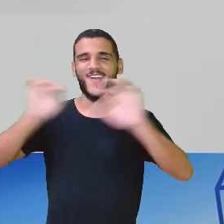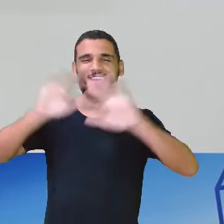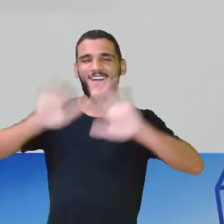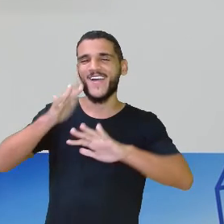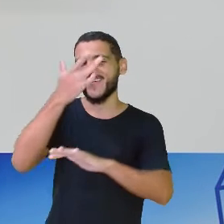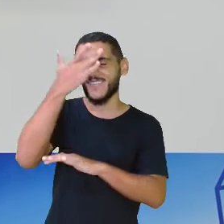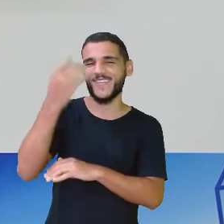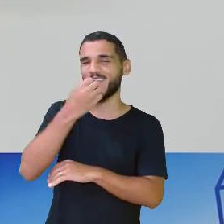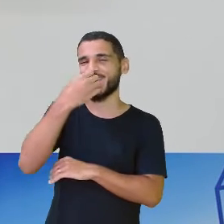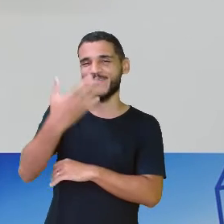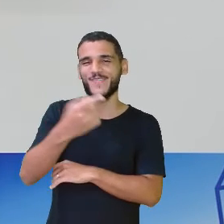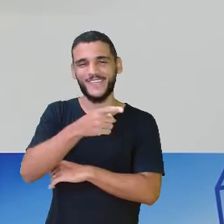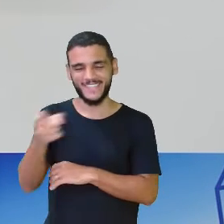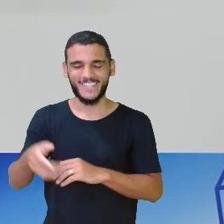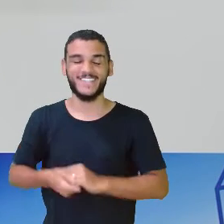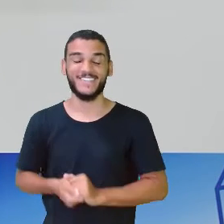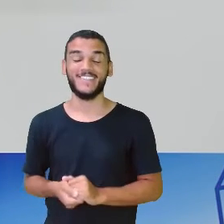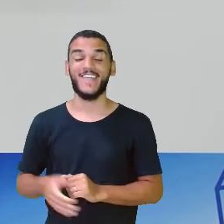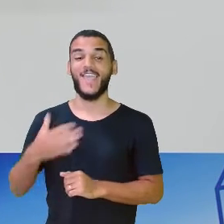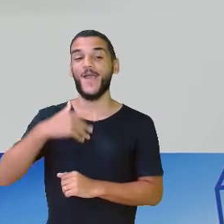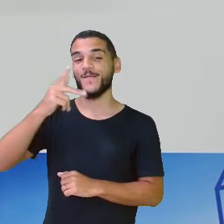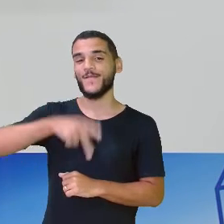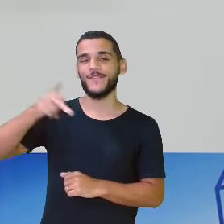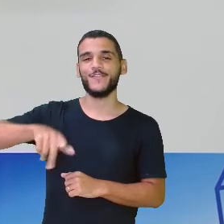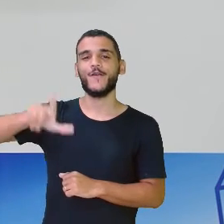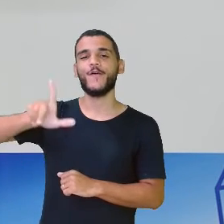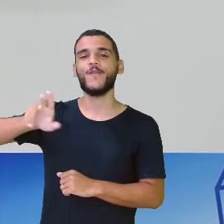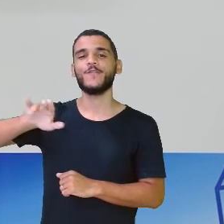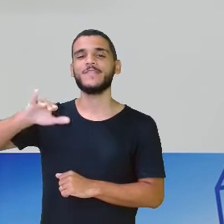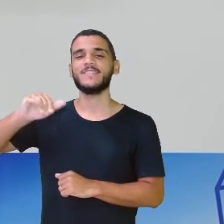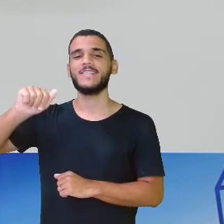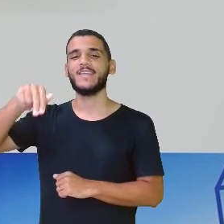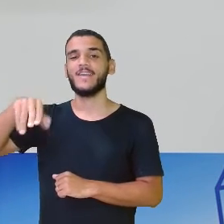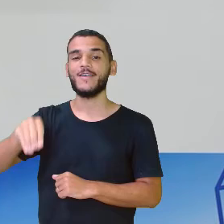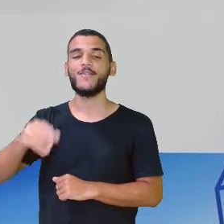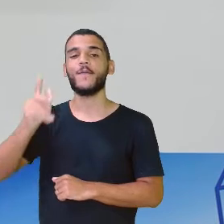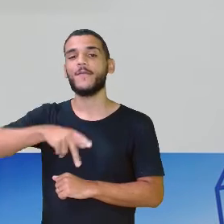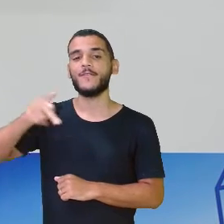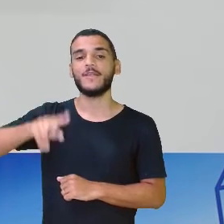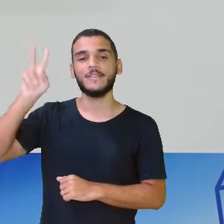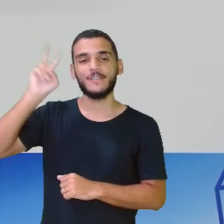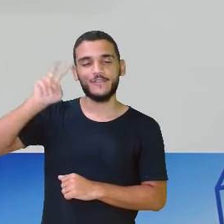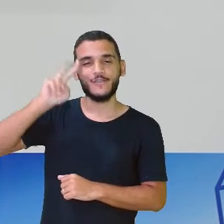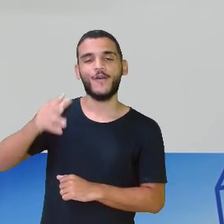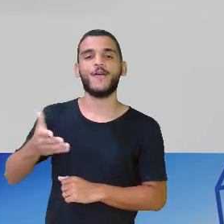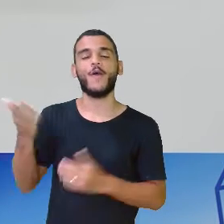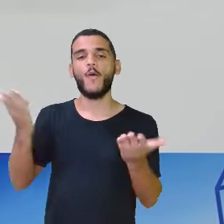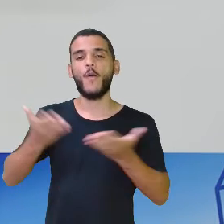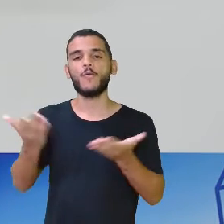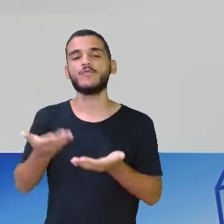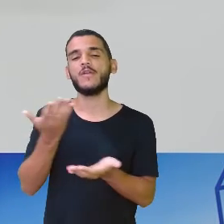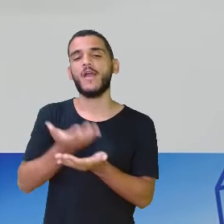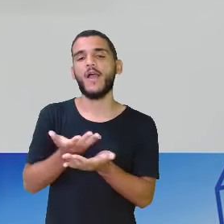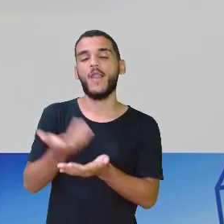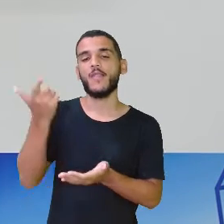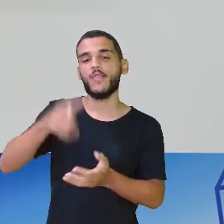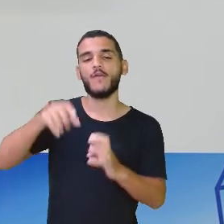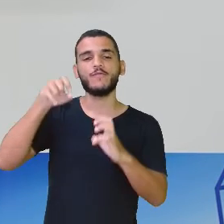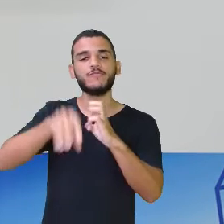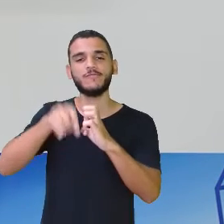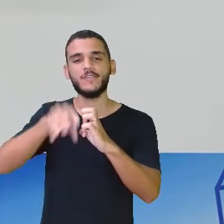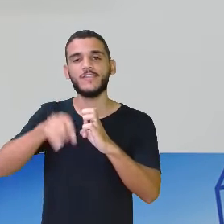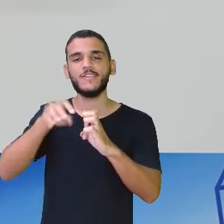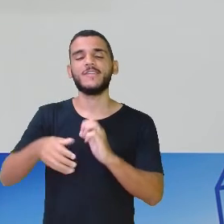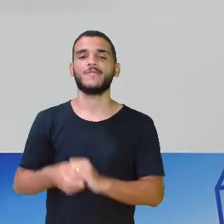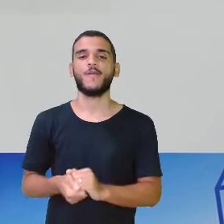Olá pessoal, tudo bom com vocês? Eu sou o professor Luciano Júnior, professor de História. Nós vamos para mais uma aula do Educa Recife